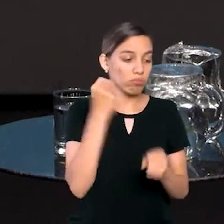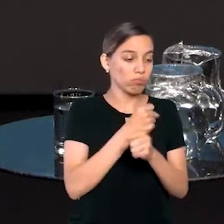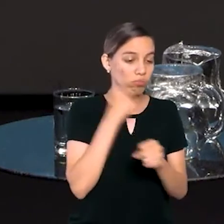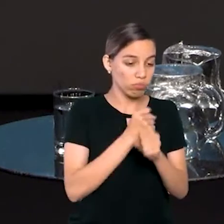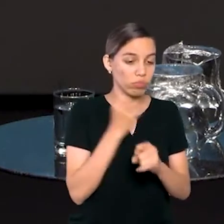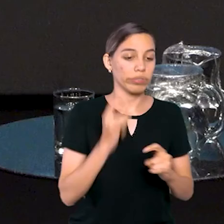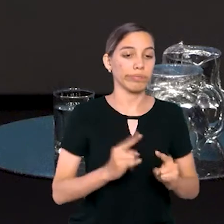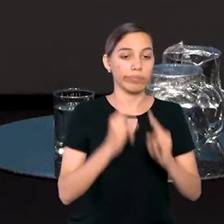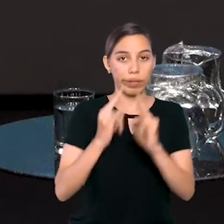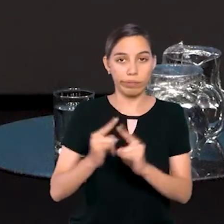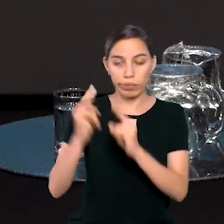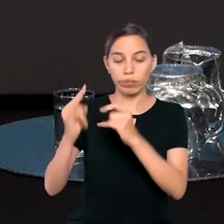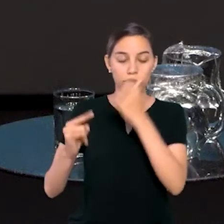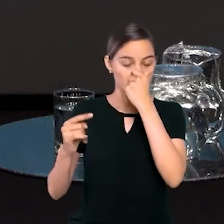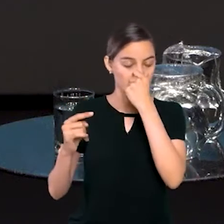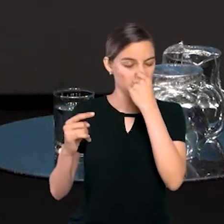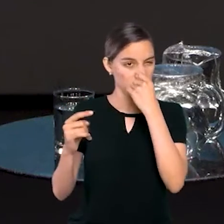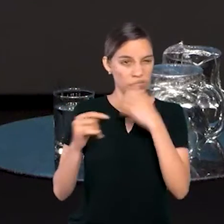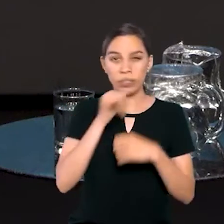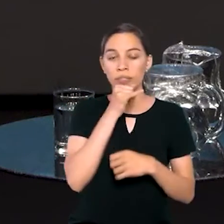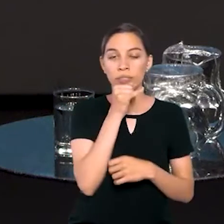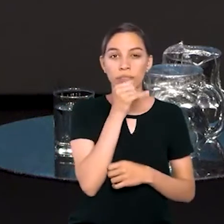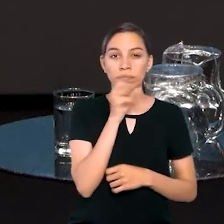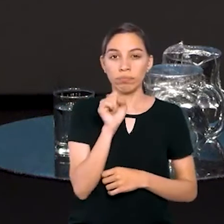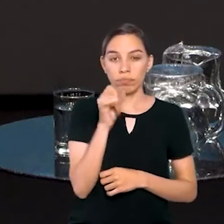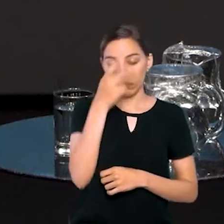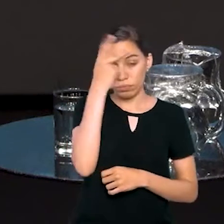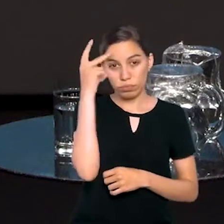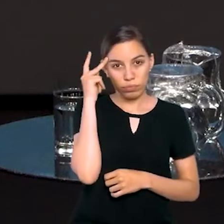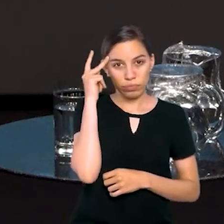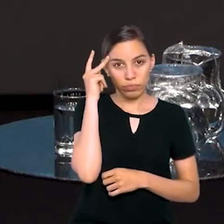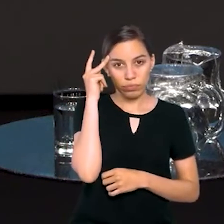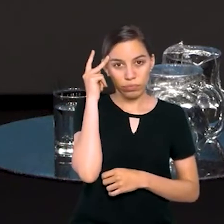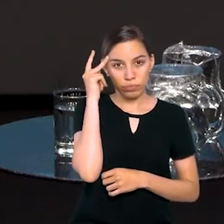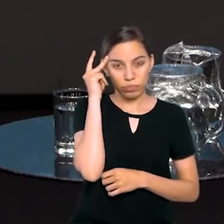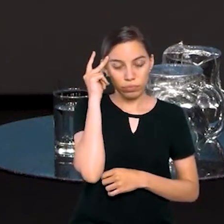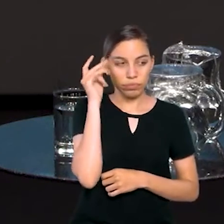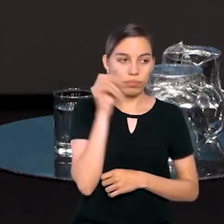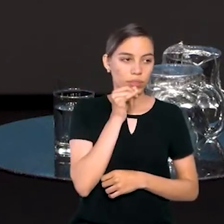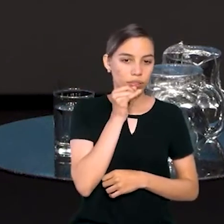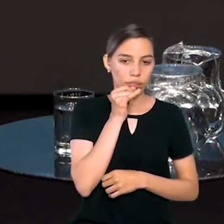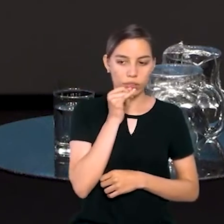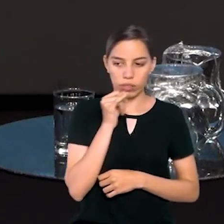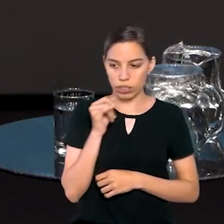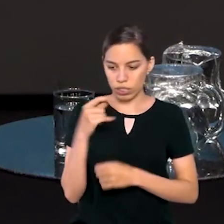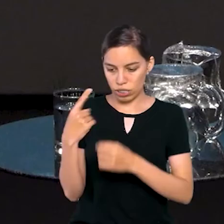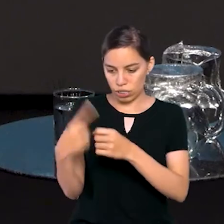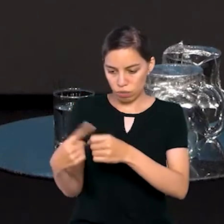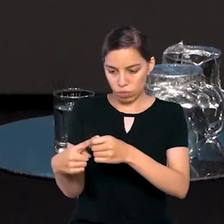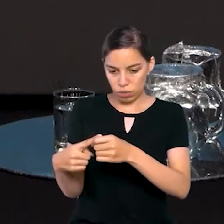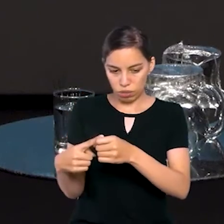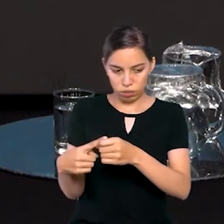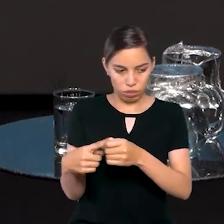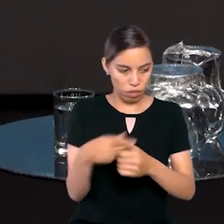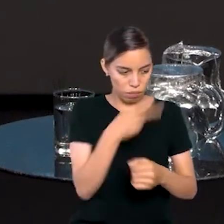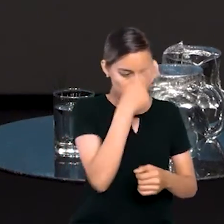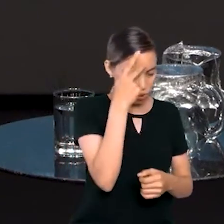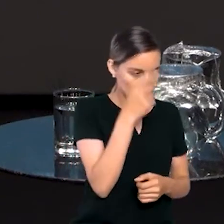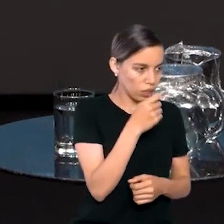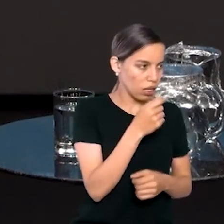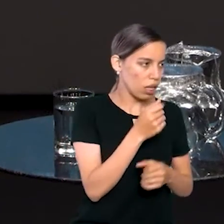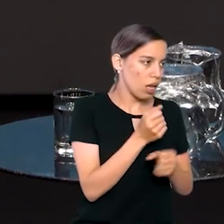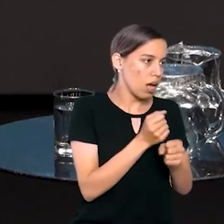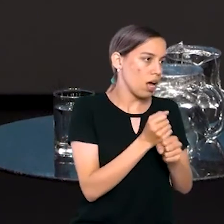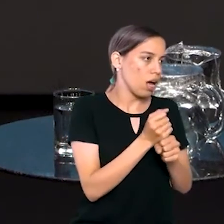Se alguém demora 2, 3 anos para vir em São Paulo, a hora que chega aqui nem sabe andar aqui, porque já encheu de